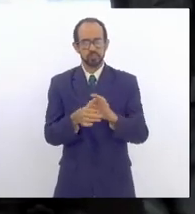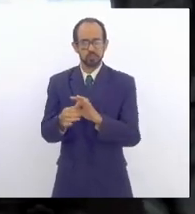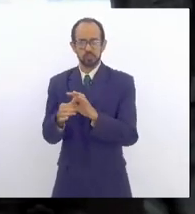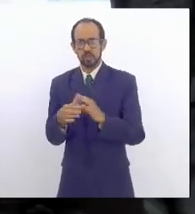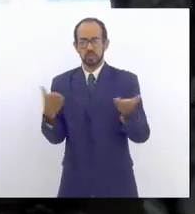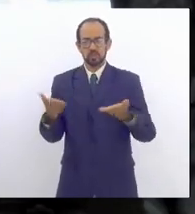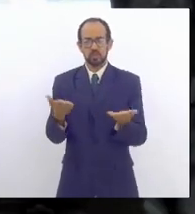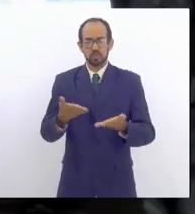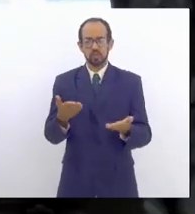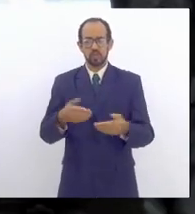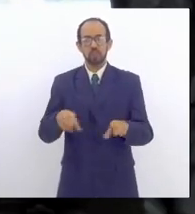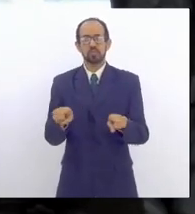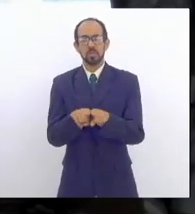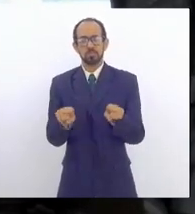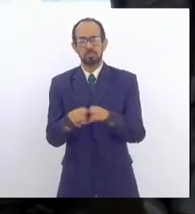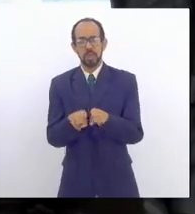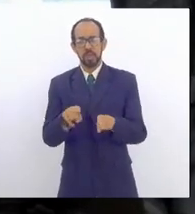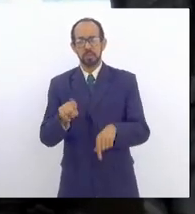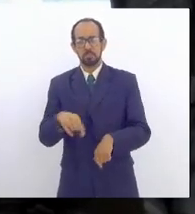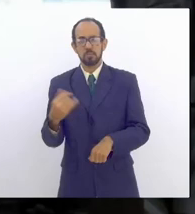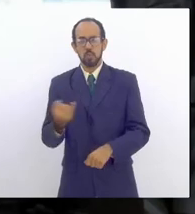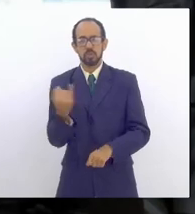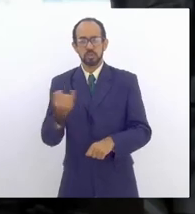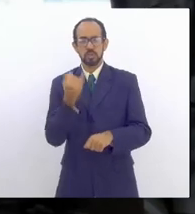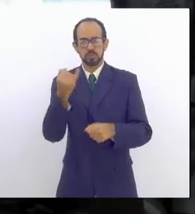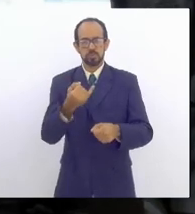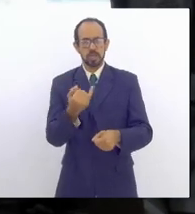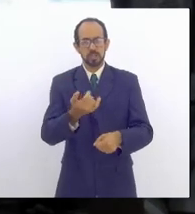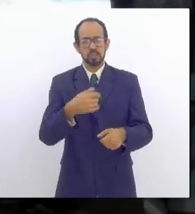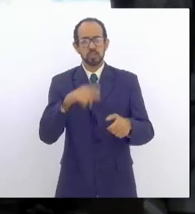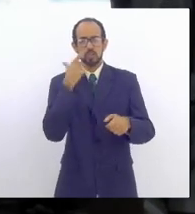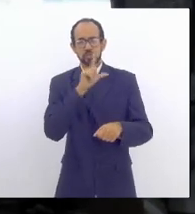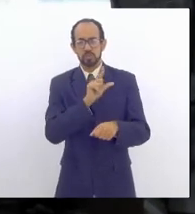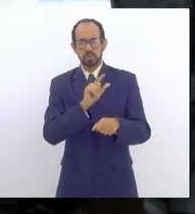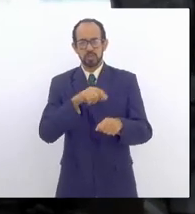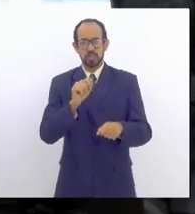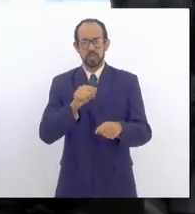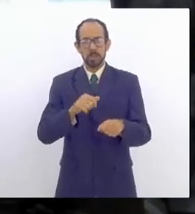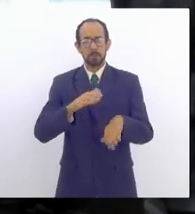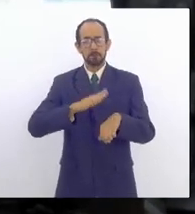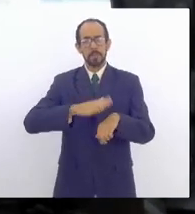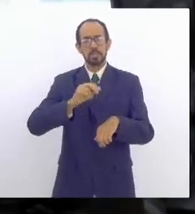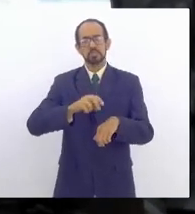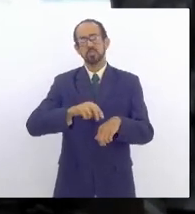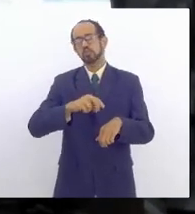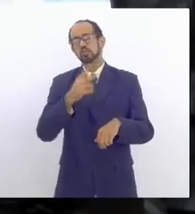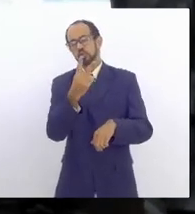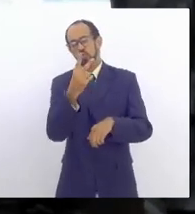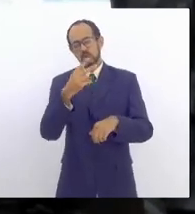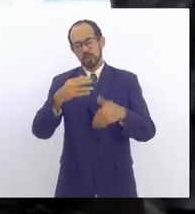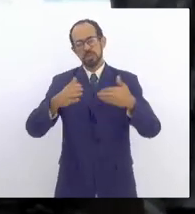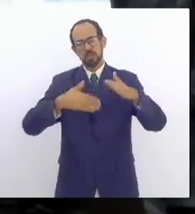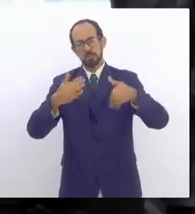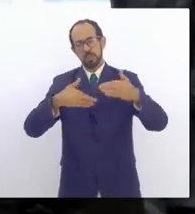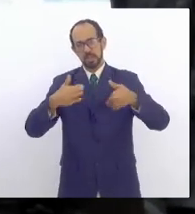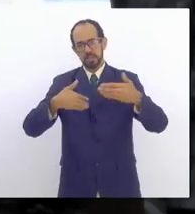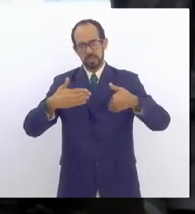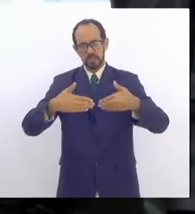para atrairmos, no mínimo, duas plantas de fertilizantes hidrogenados no